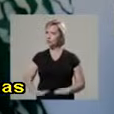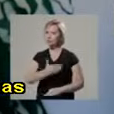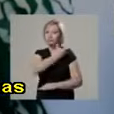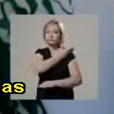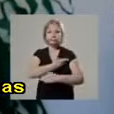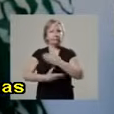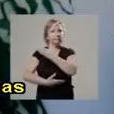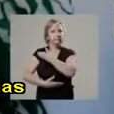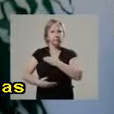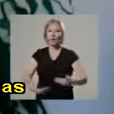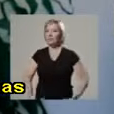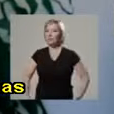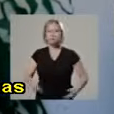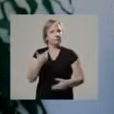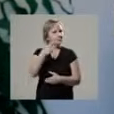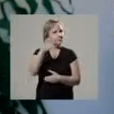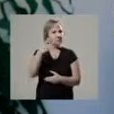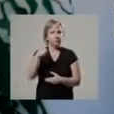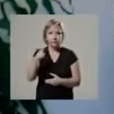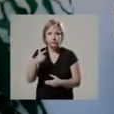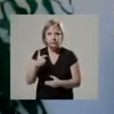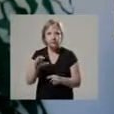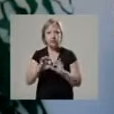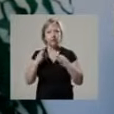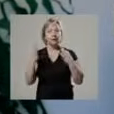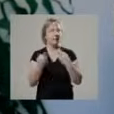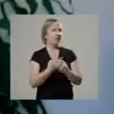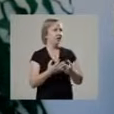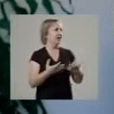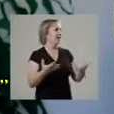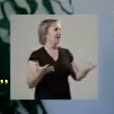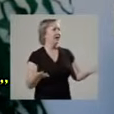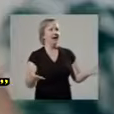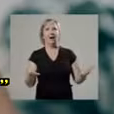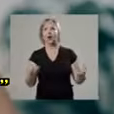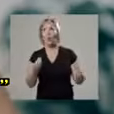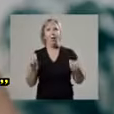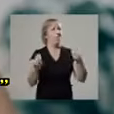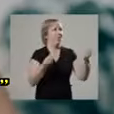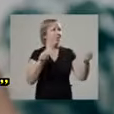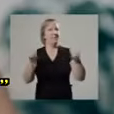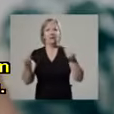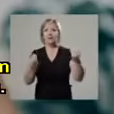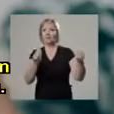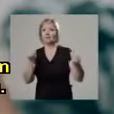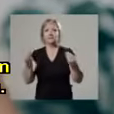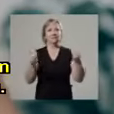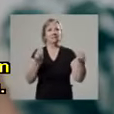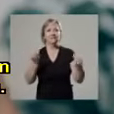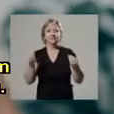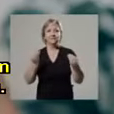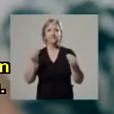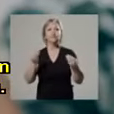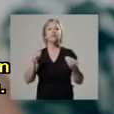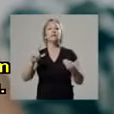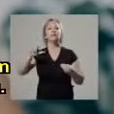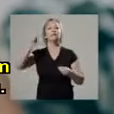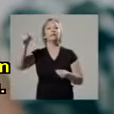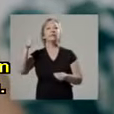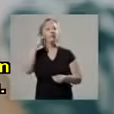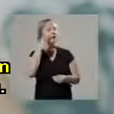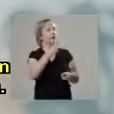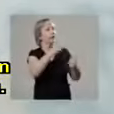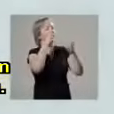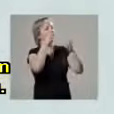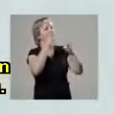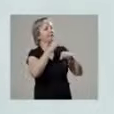Eu nasci sem os braços, sem as pernas, e foi aquele drama todo, o que foi, não sei o quê, e depois verificaram